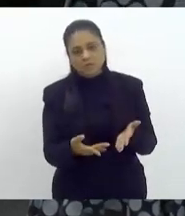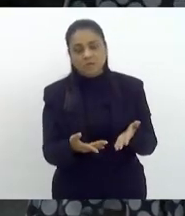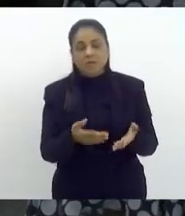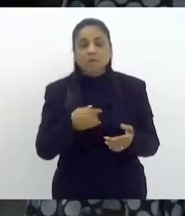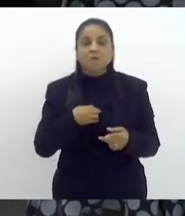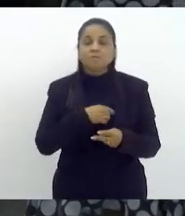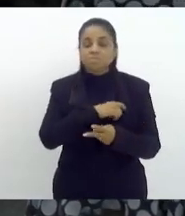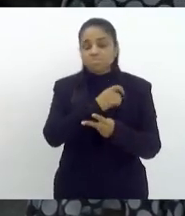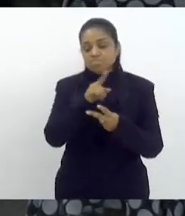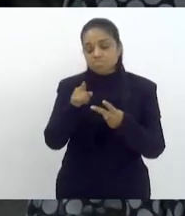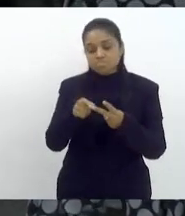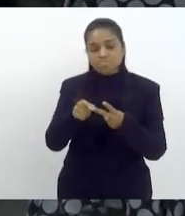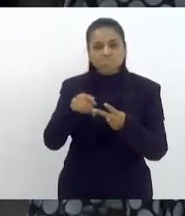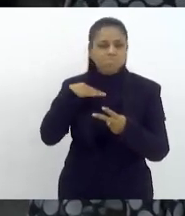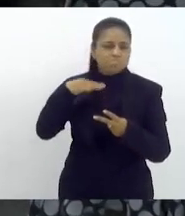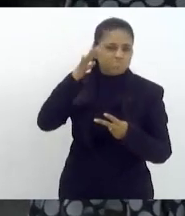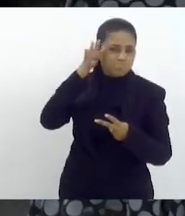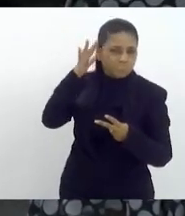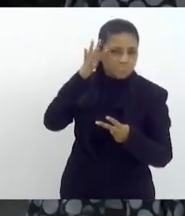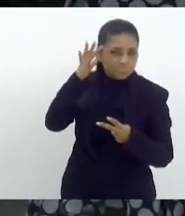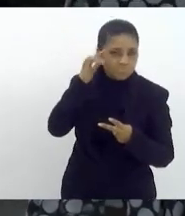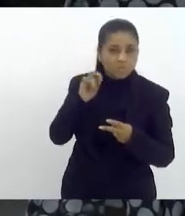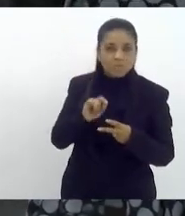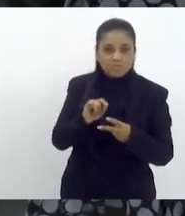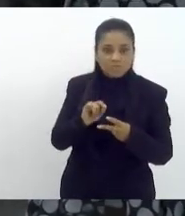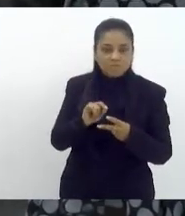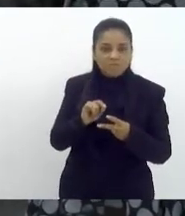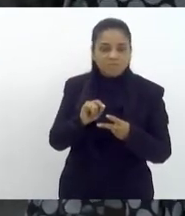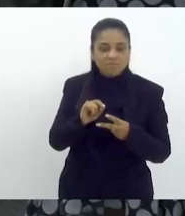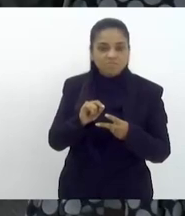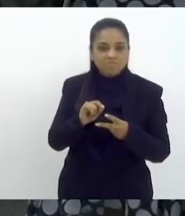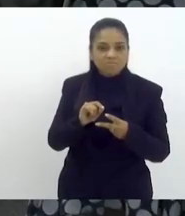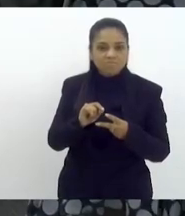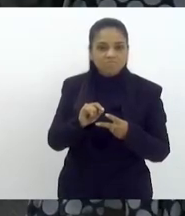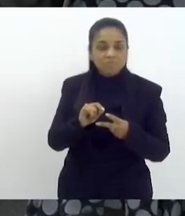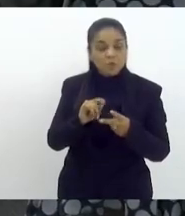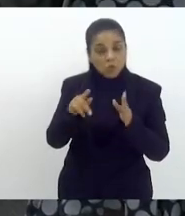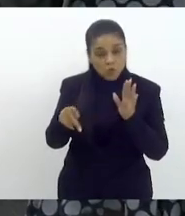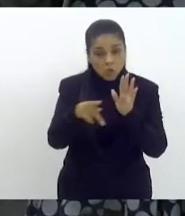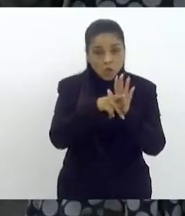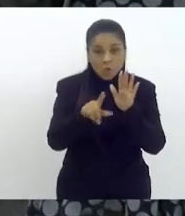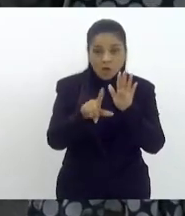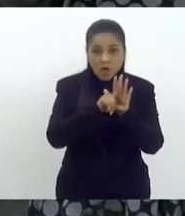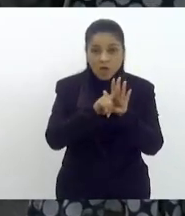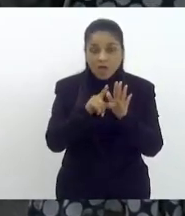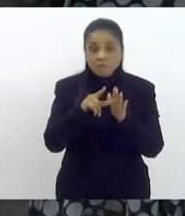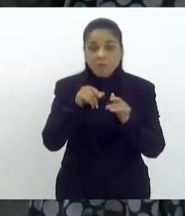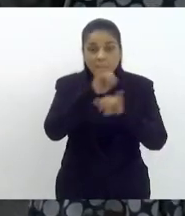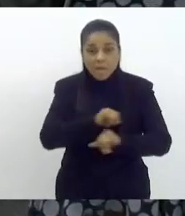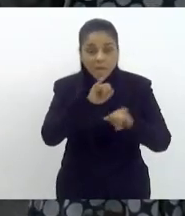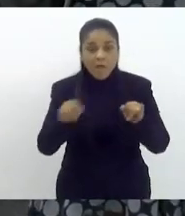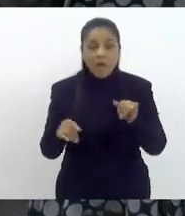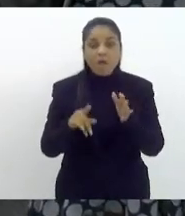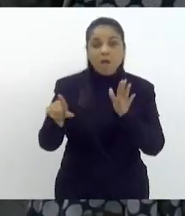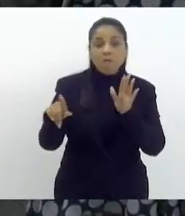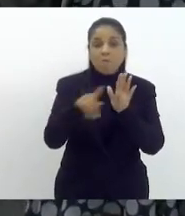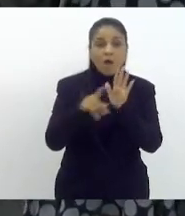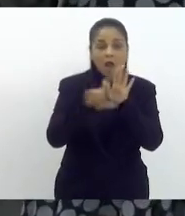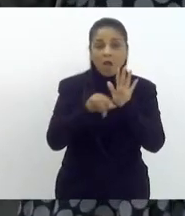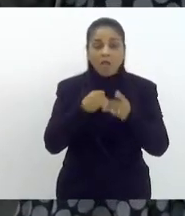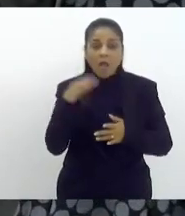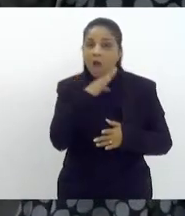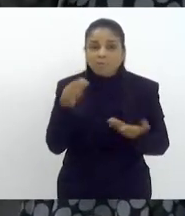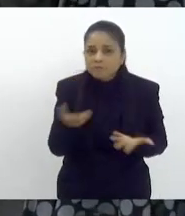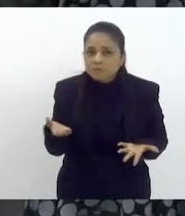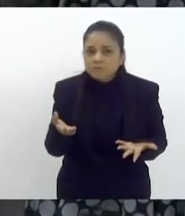reflexão é que os projetos de fato são cantados muito rápido para já te lei números que